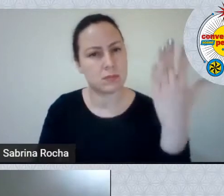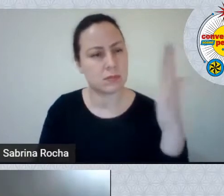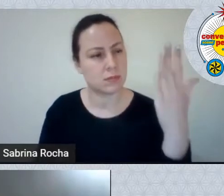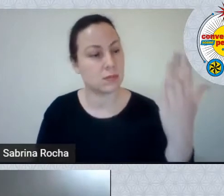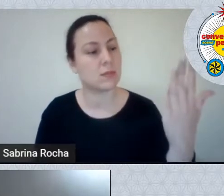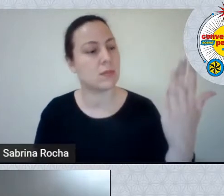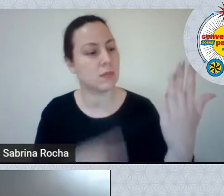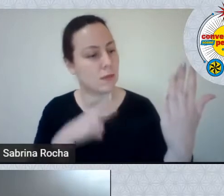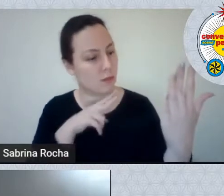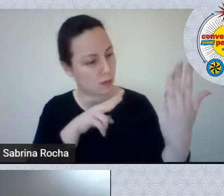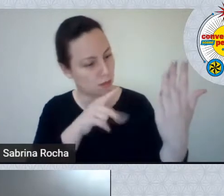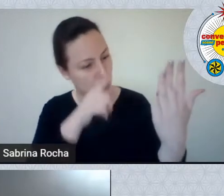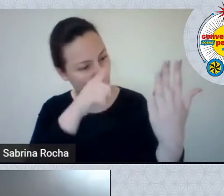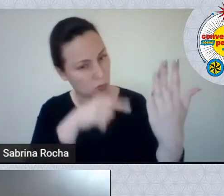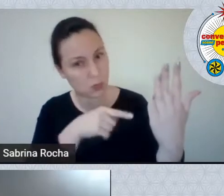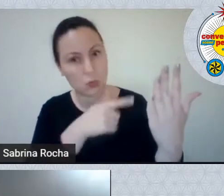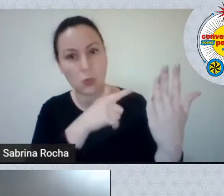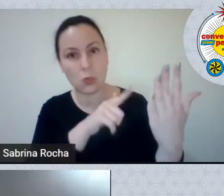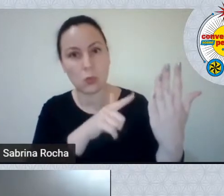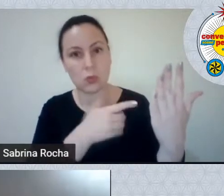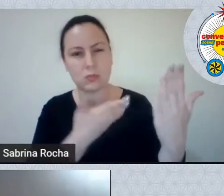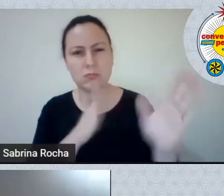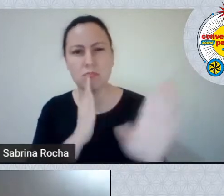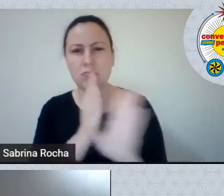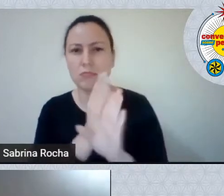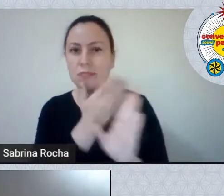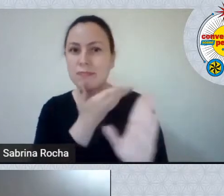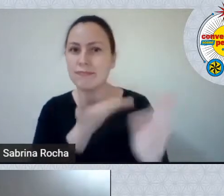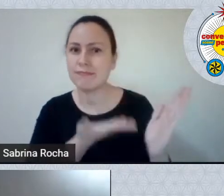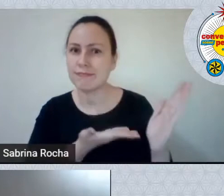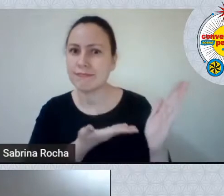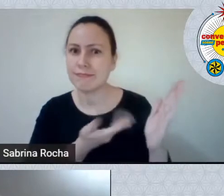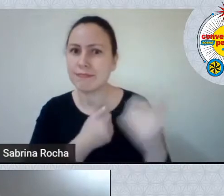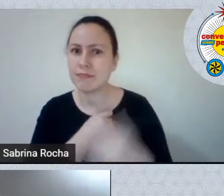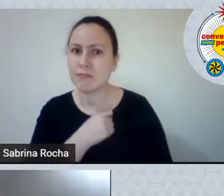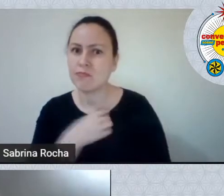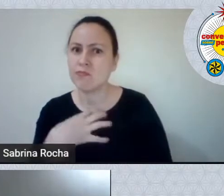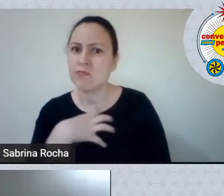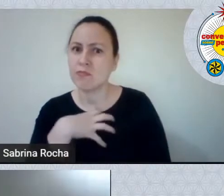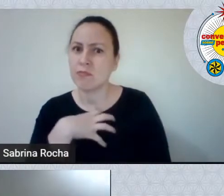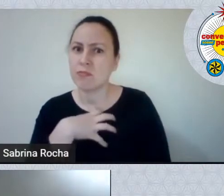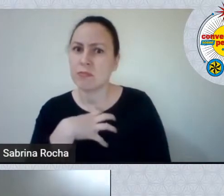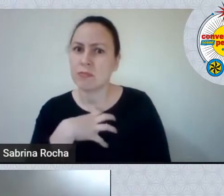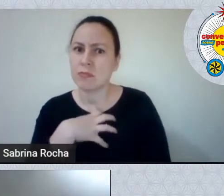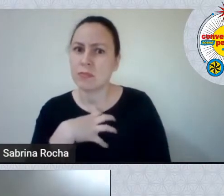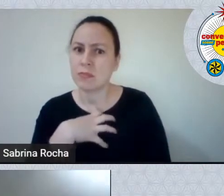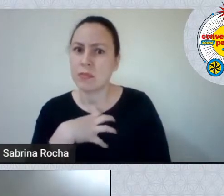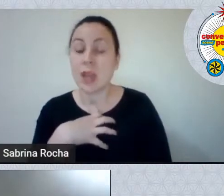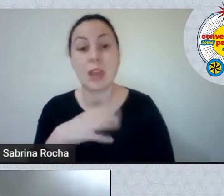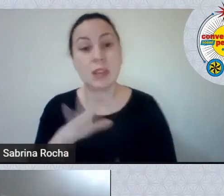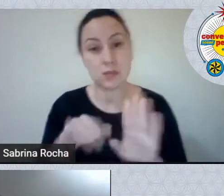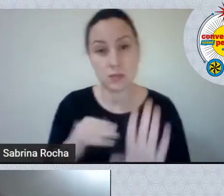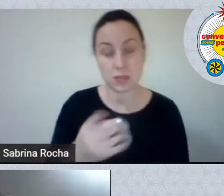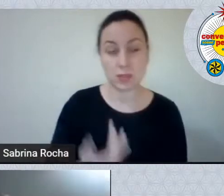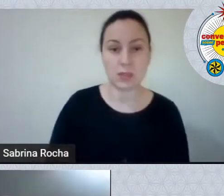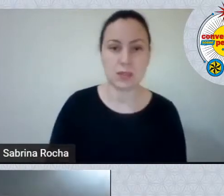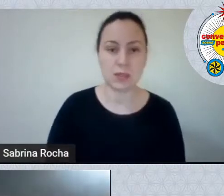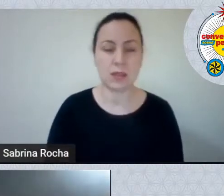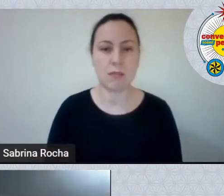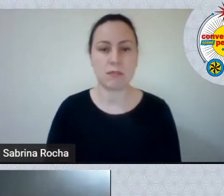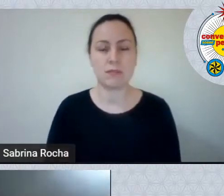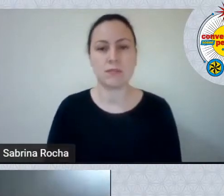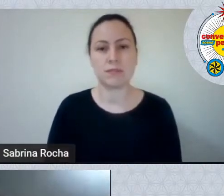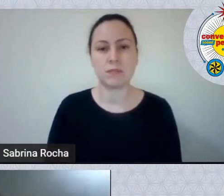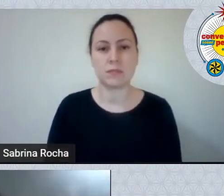você descobre o que você está sentindo. Pessoas que estão em ausência, que não tem, e aí tem que ser